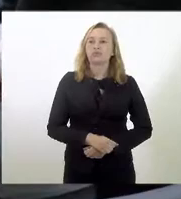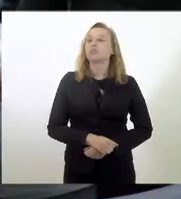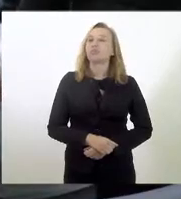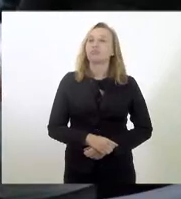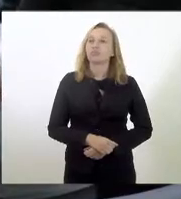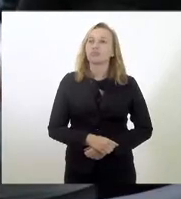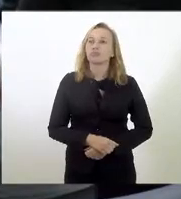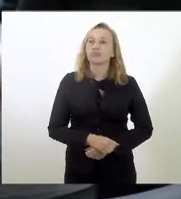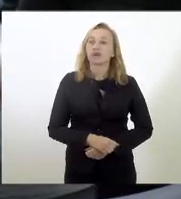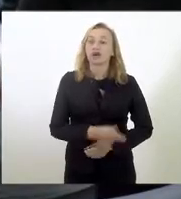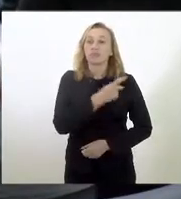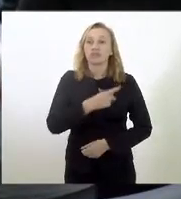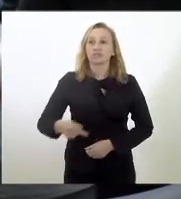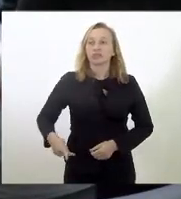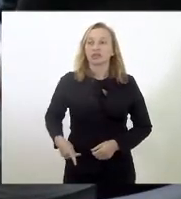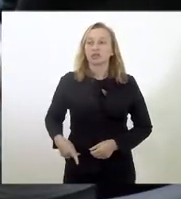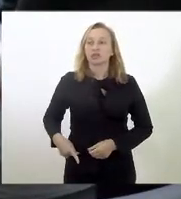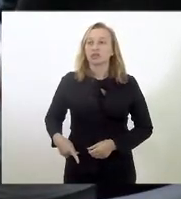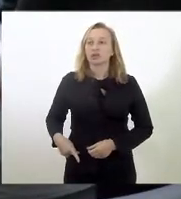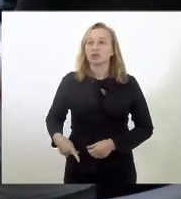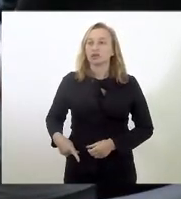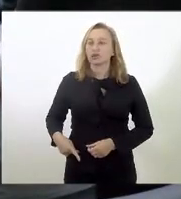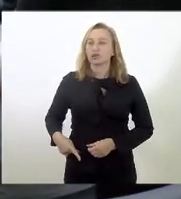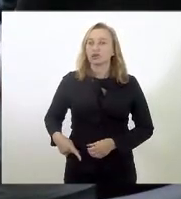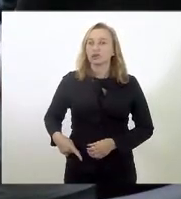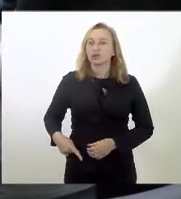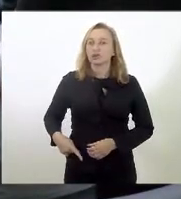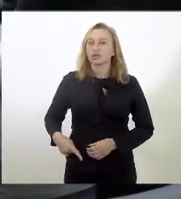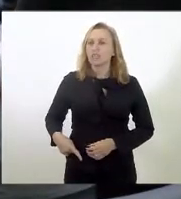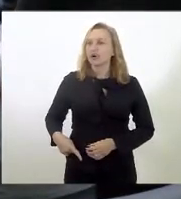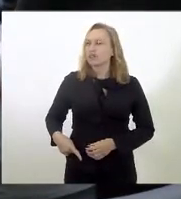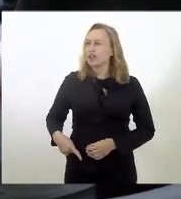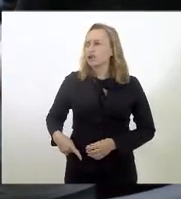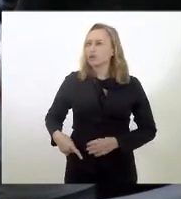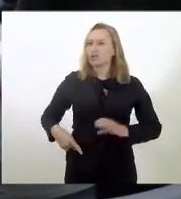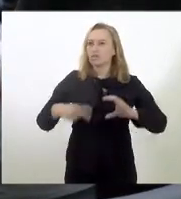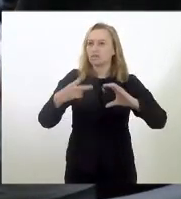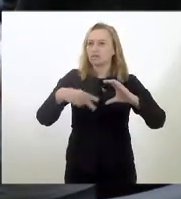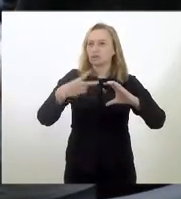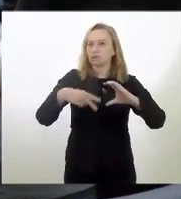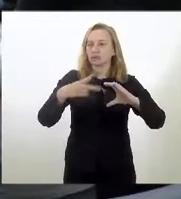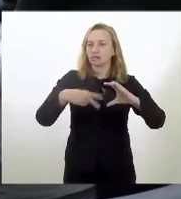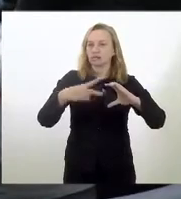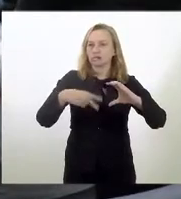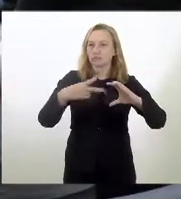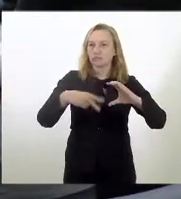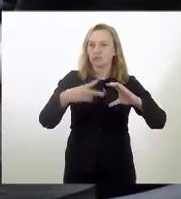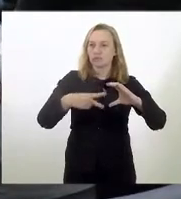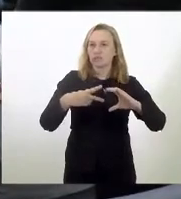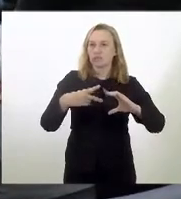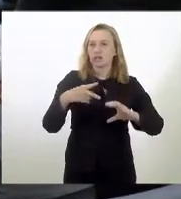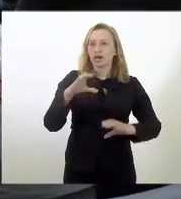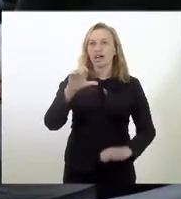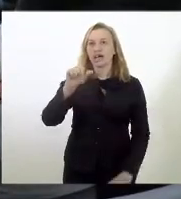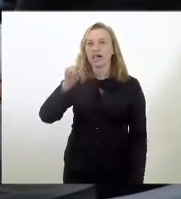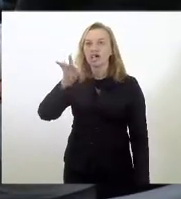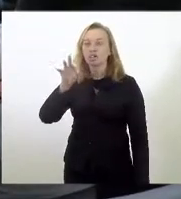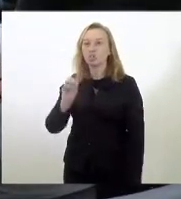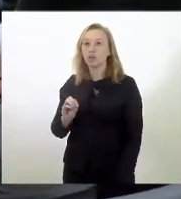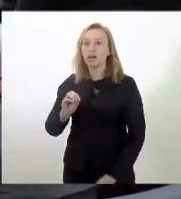Presidente da Câmara do Rio de Janeiro, nosso amigo Carlos Caiado.